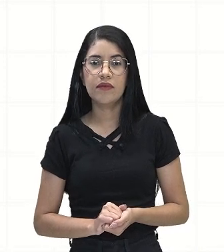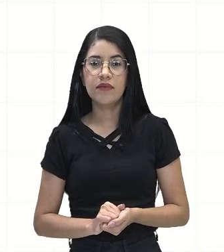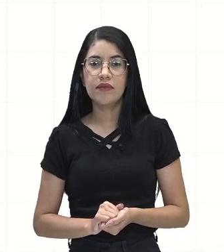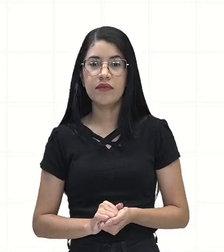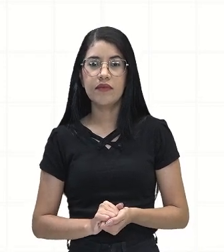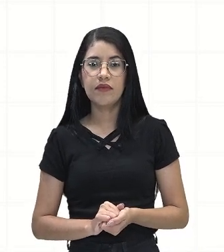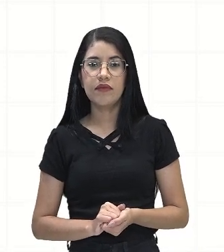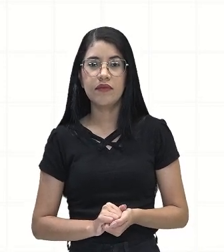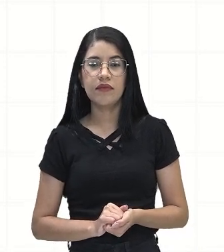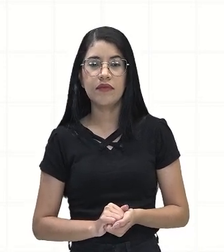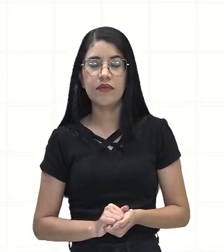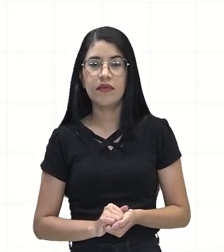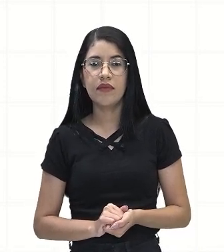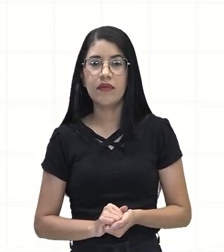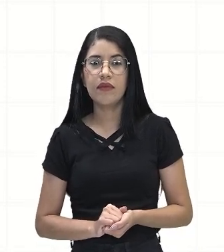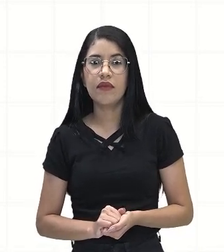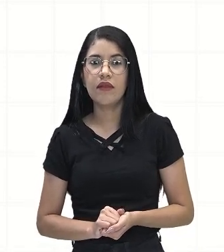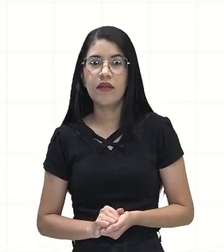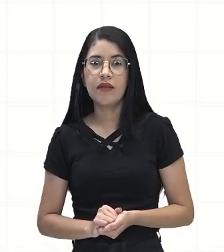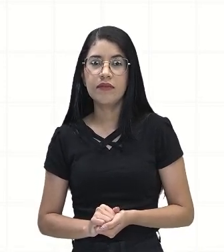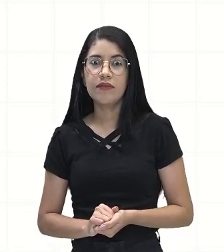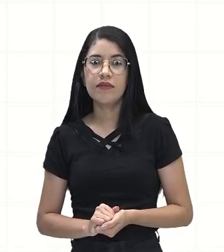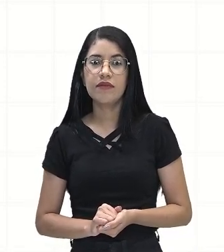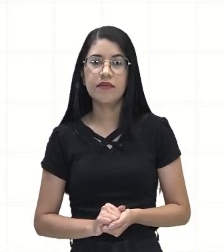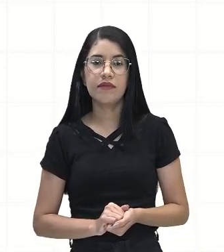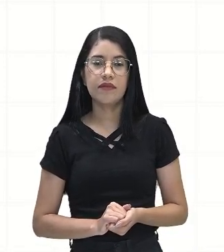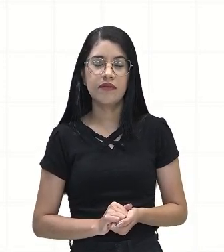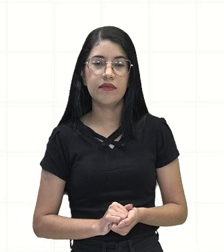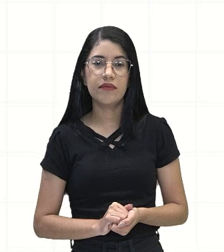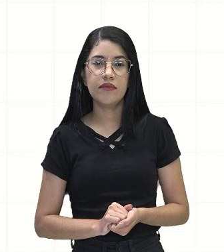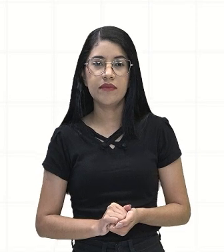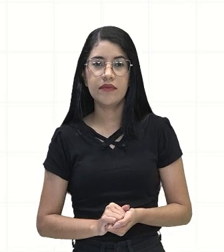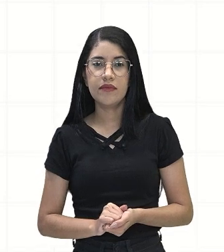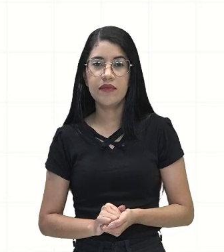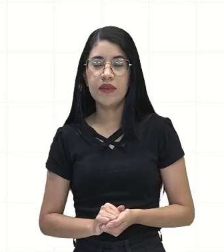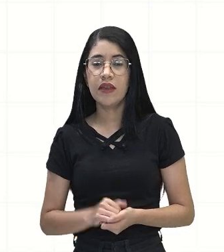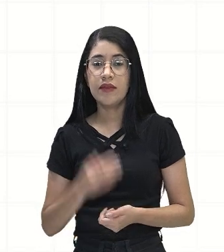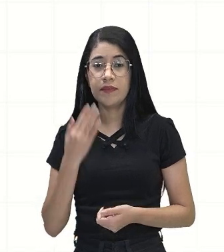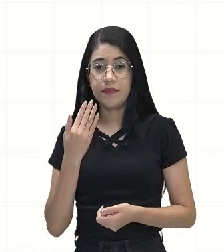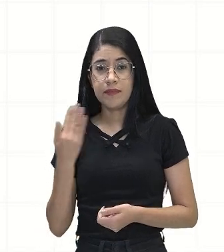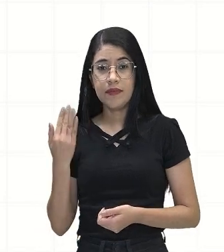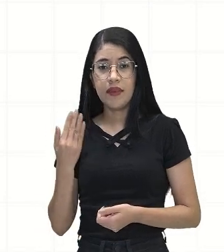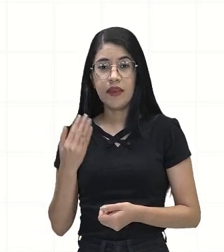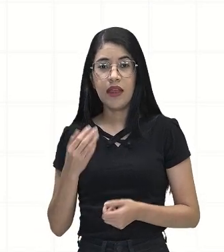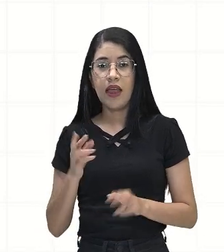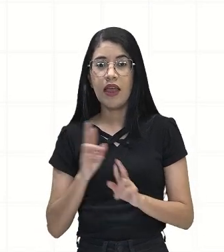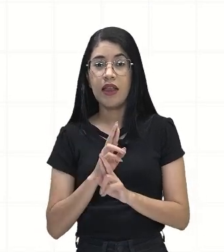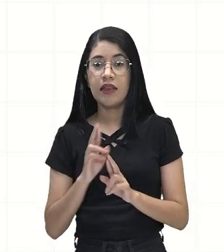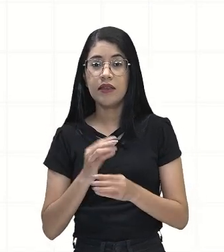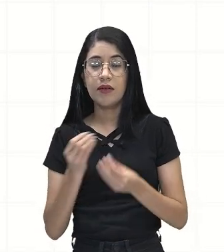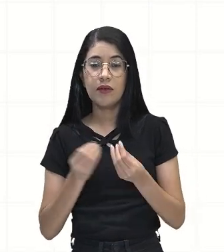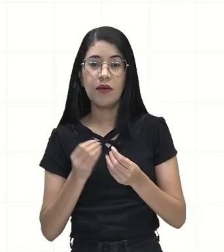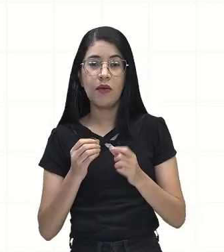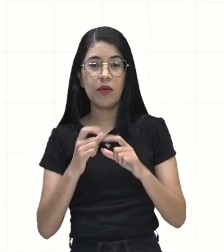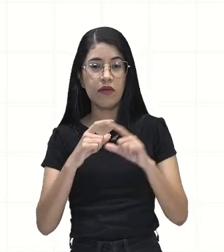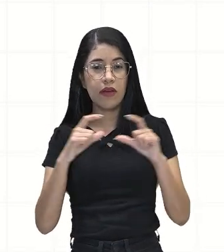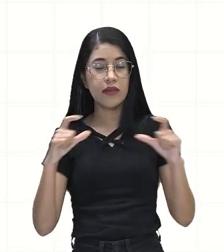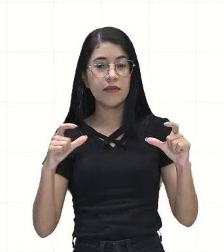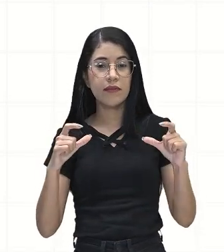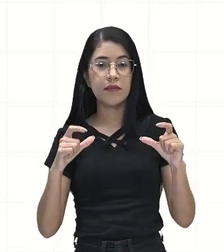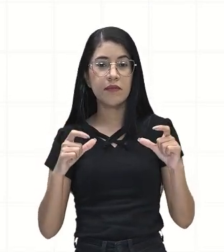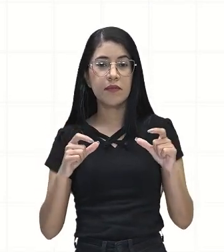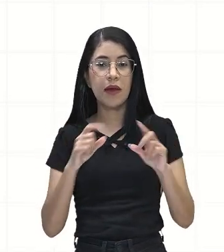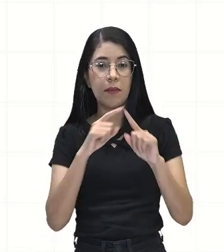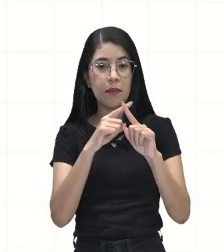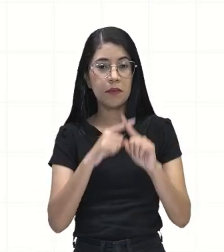projeção desse cateto. Tudo bem? Então, aqui ó, nós vamos ter a nossa primeira relação. Tá ok?